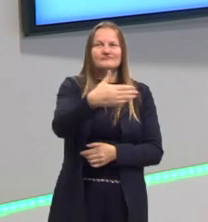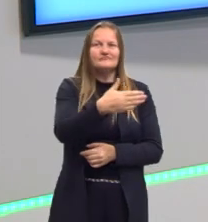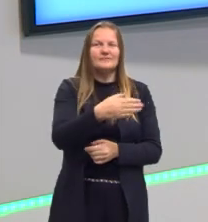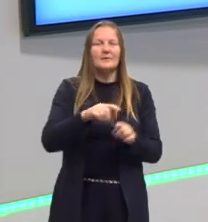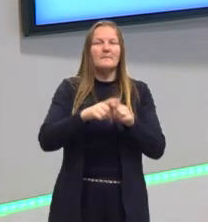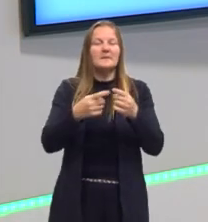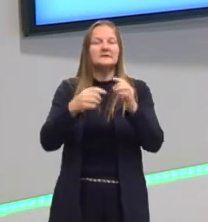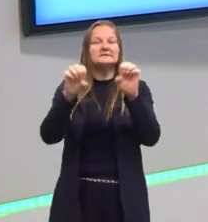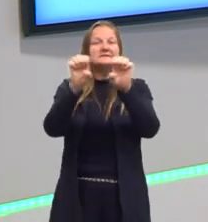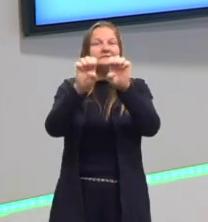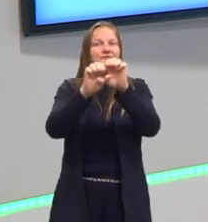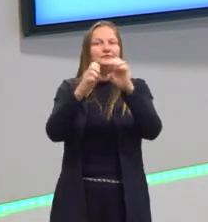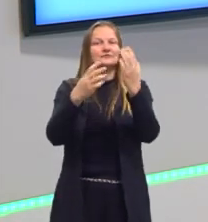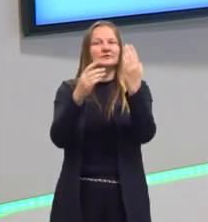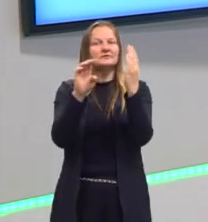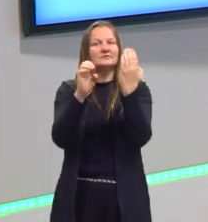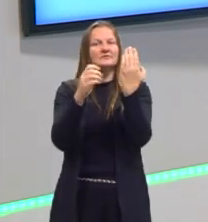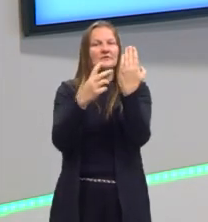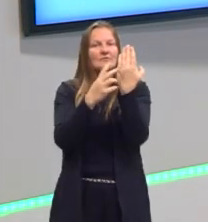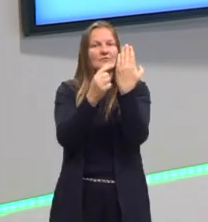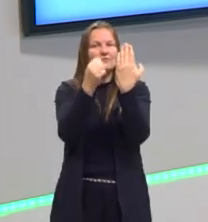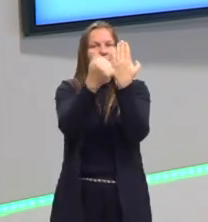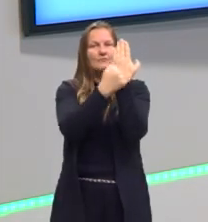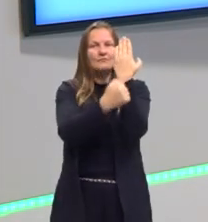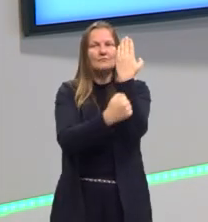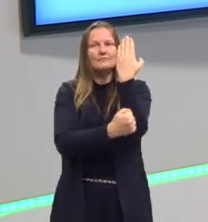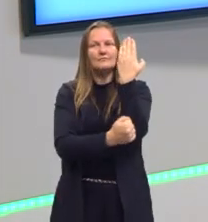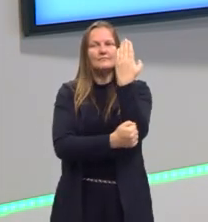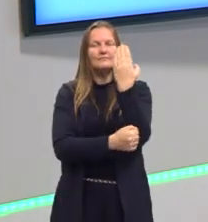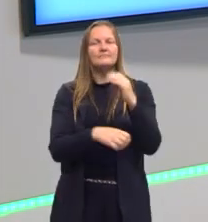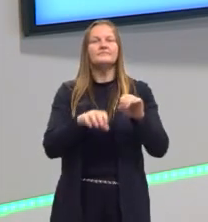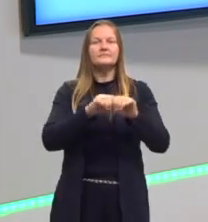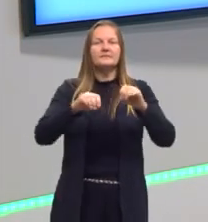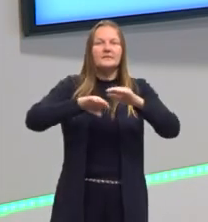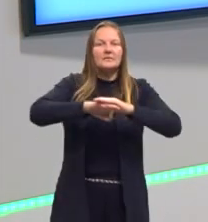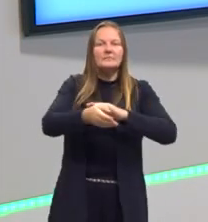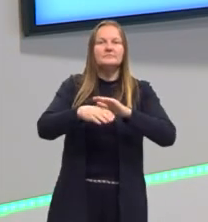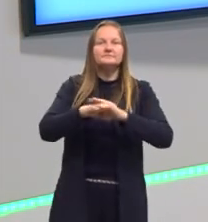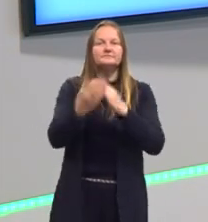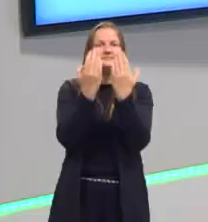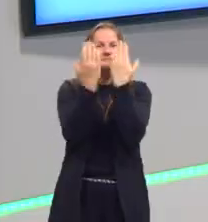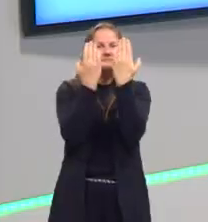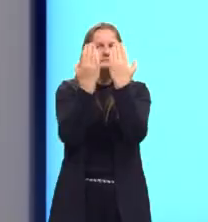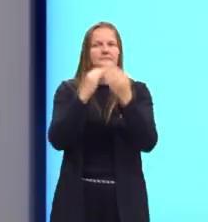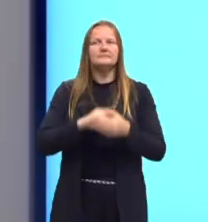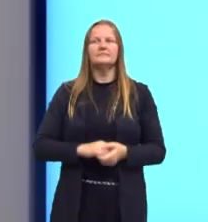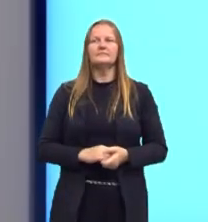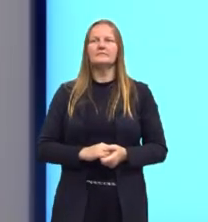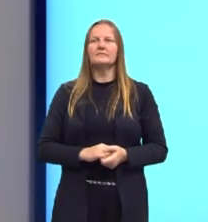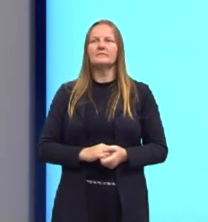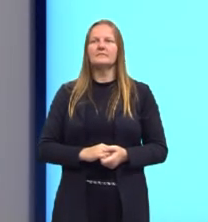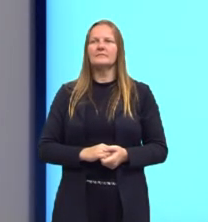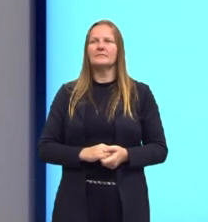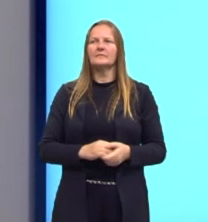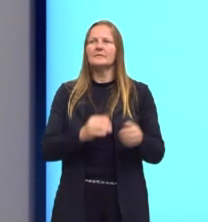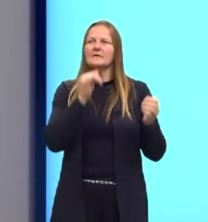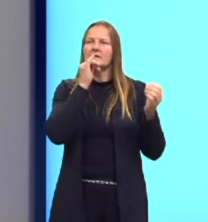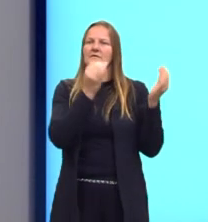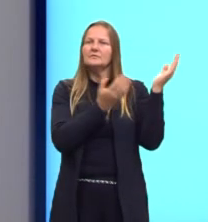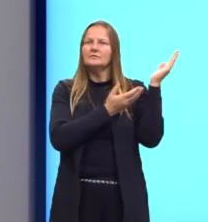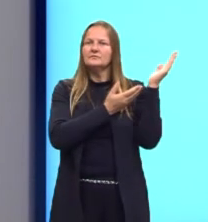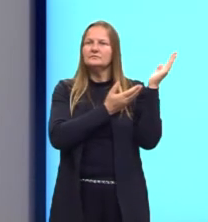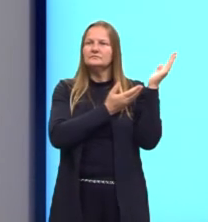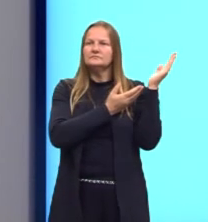mais os mesmos ossos modificados isso é homologia e e aqui outro exemplo